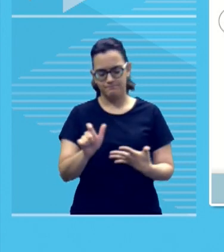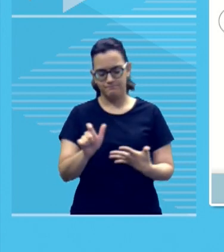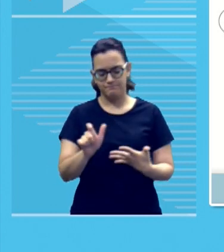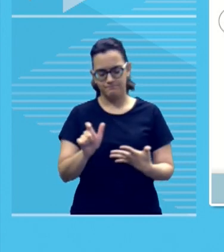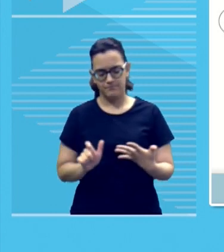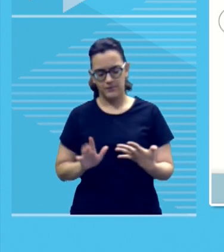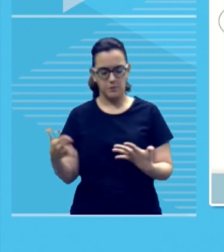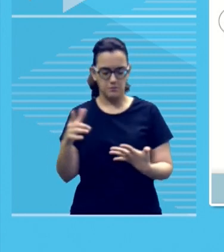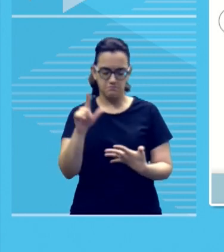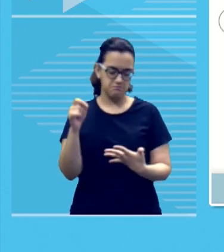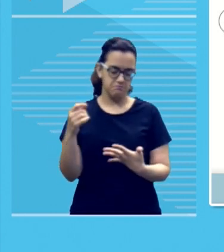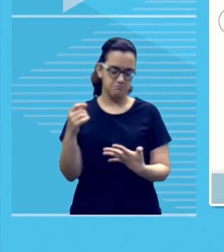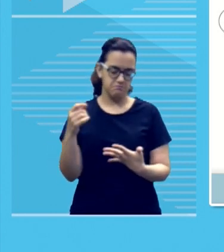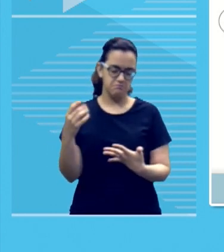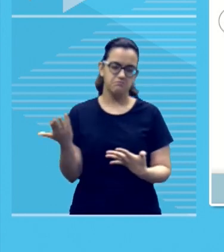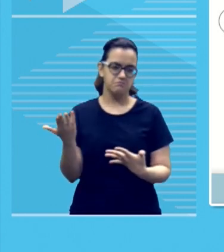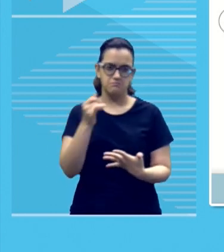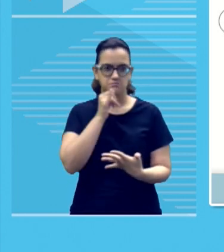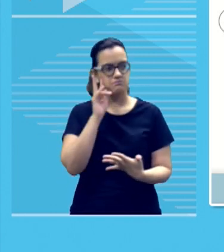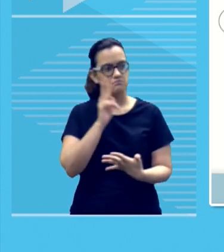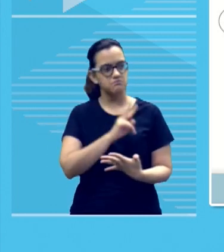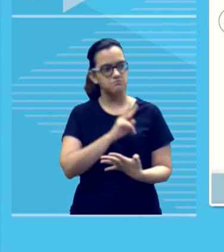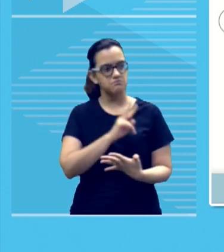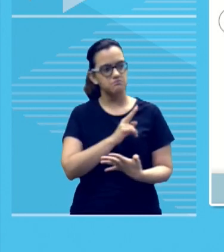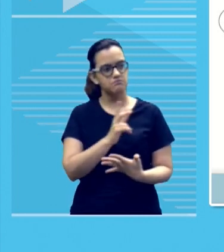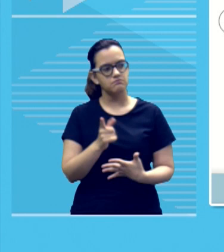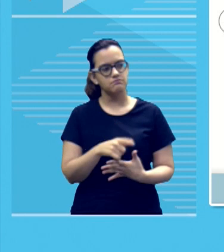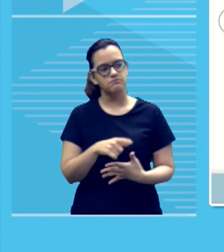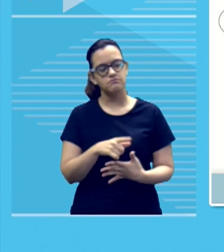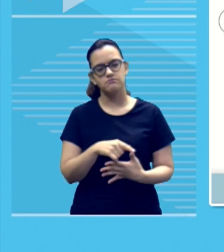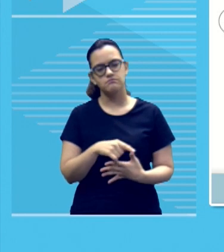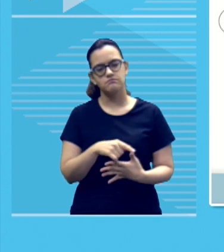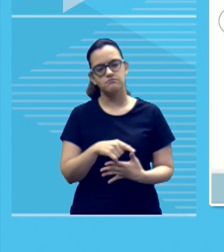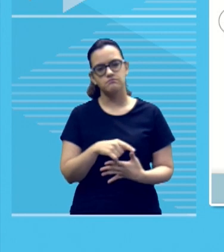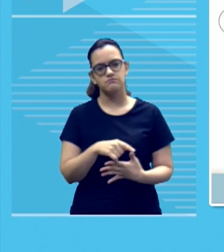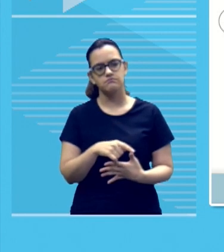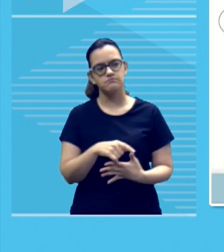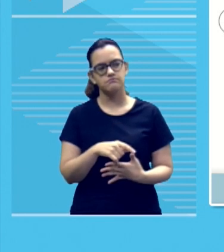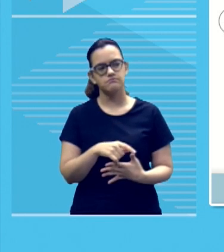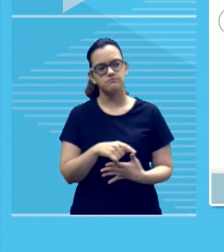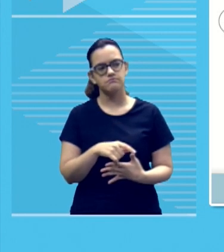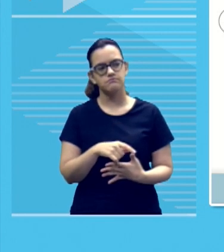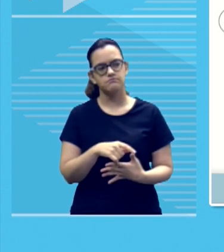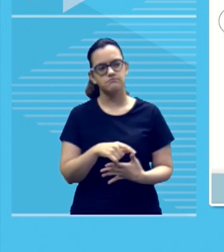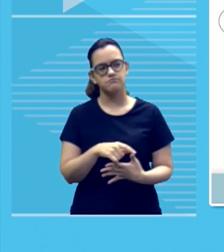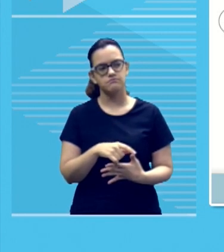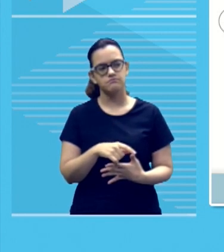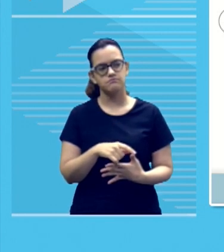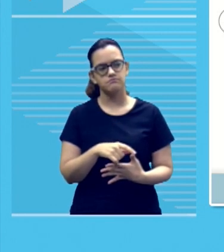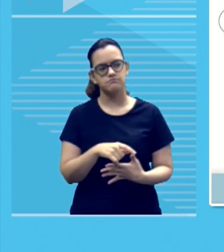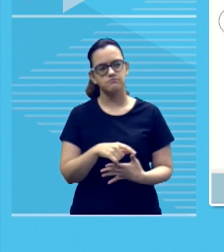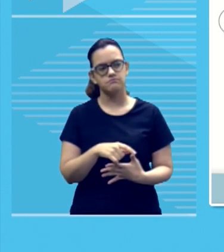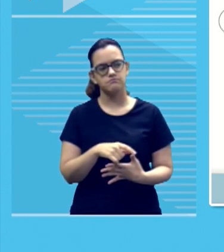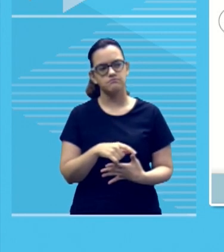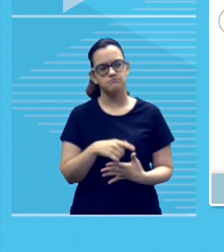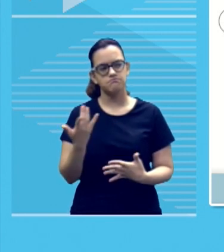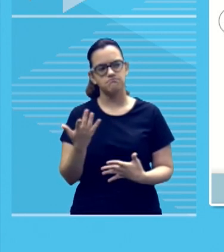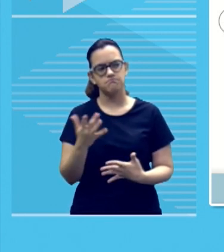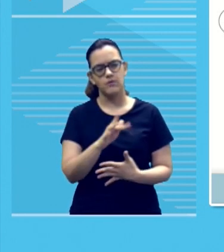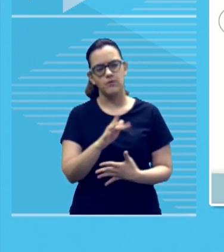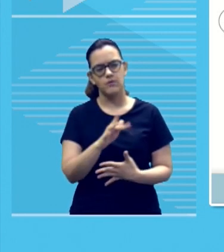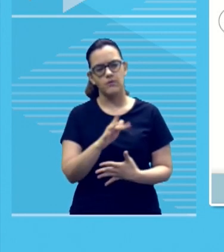ocorrendo aqui pessoal Qual o tipo Então veja que tá mudando a posição da hidroxila